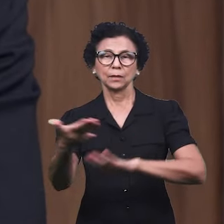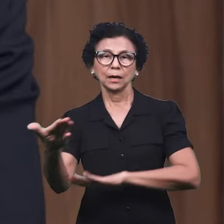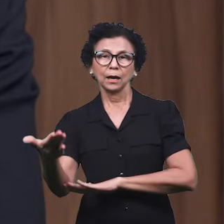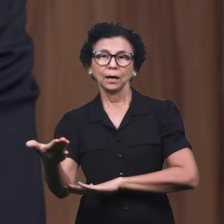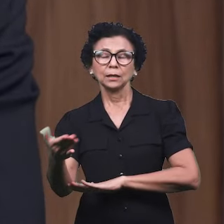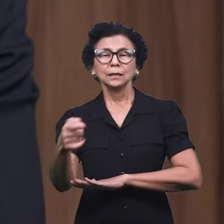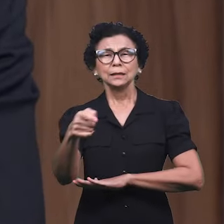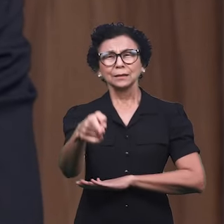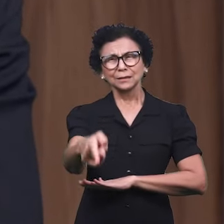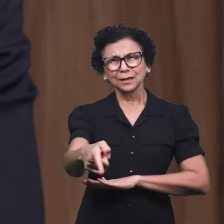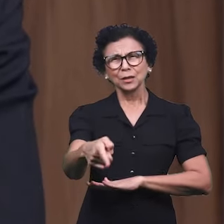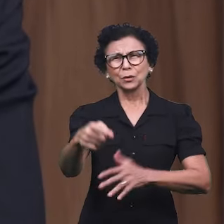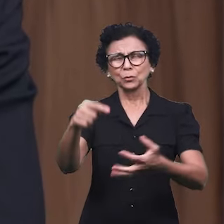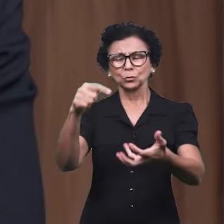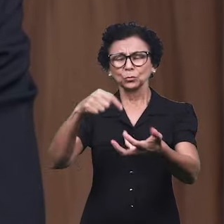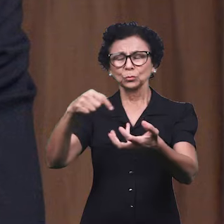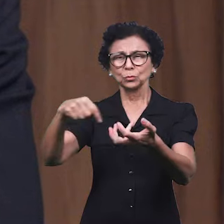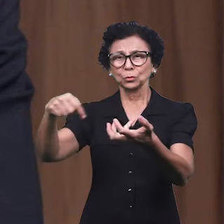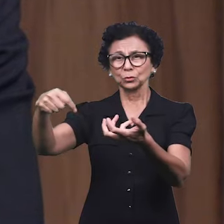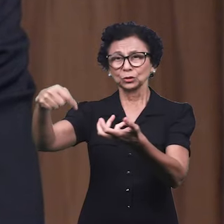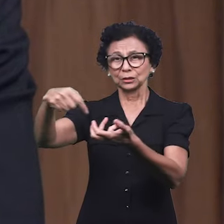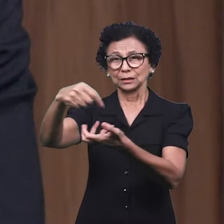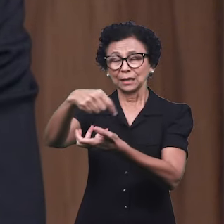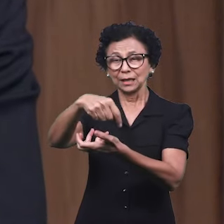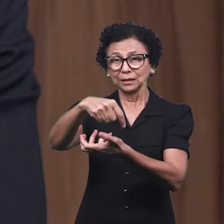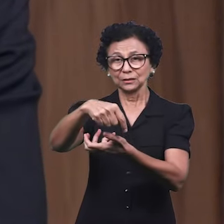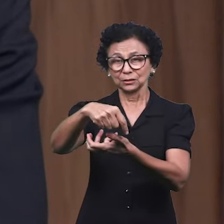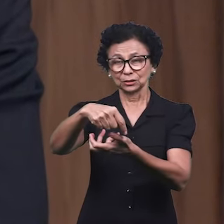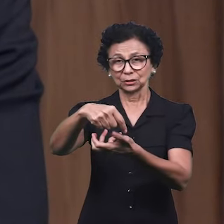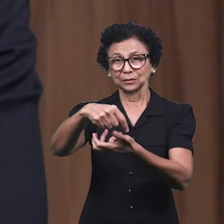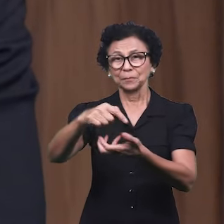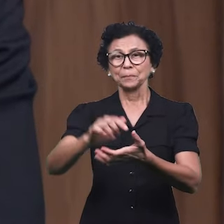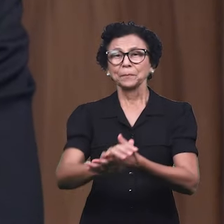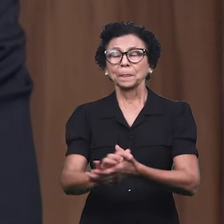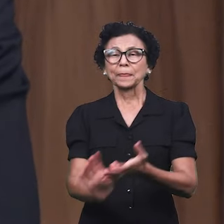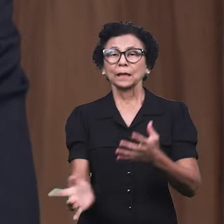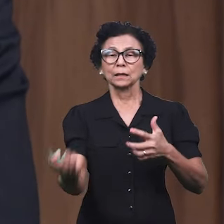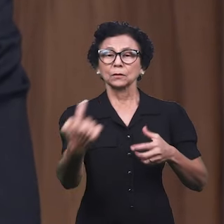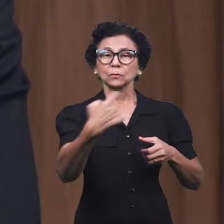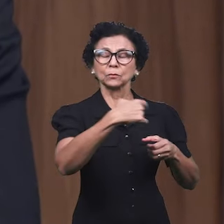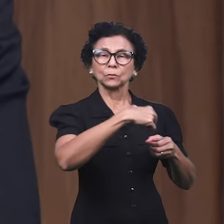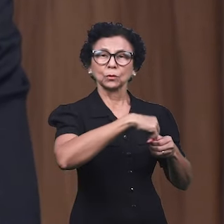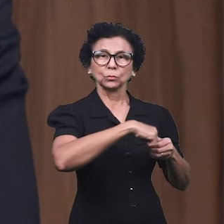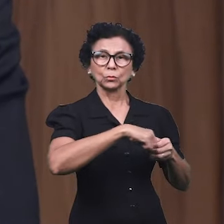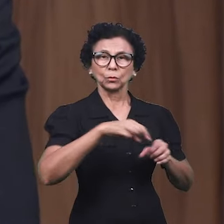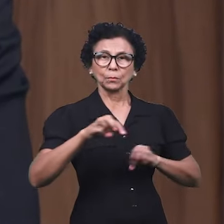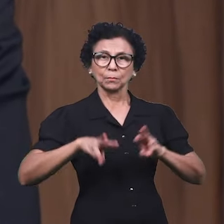ao continente antes de entrar na Galácia. E agora Marcos é